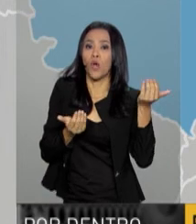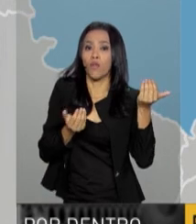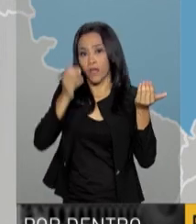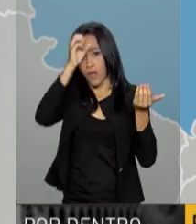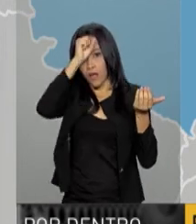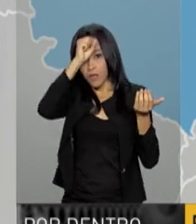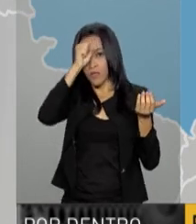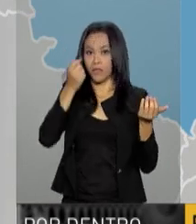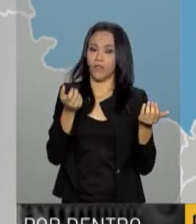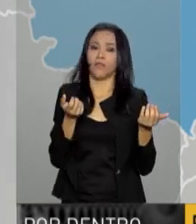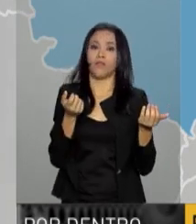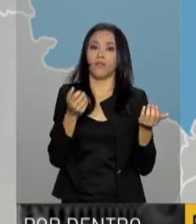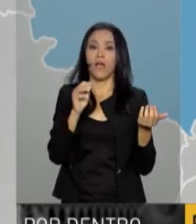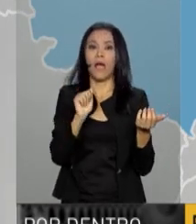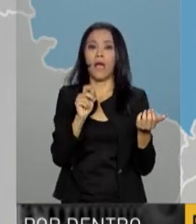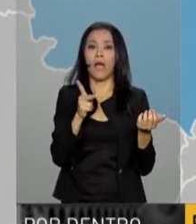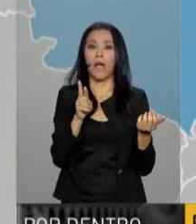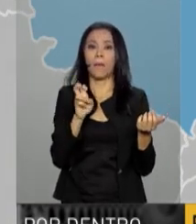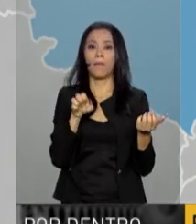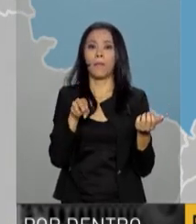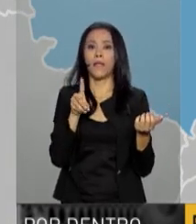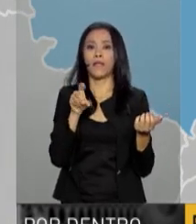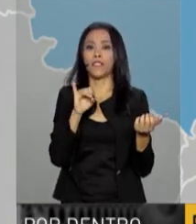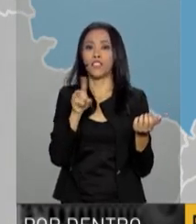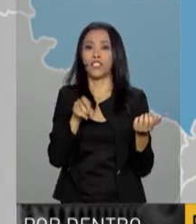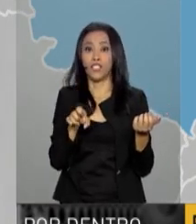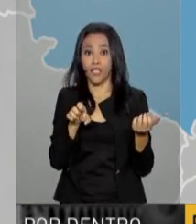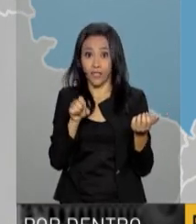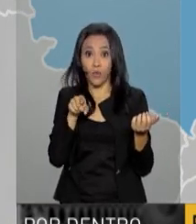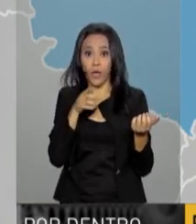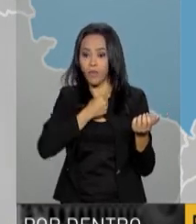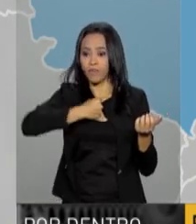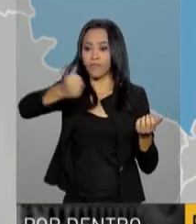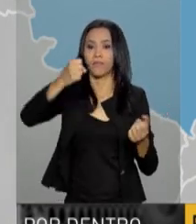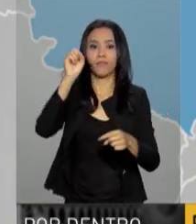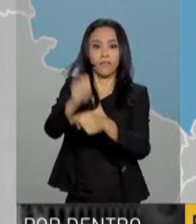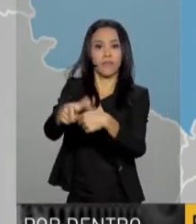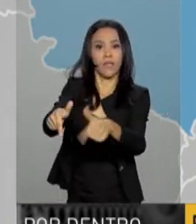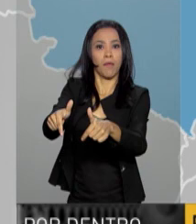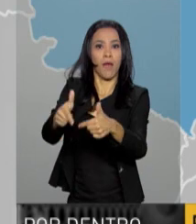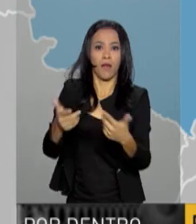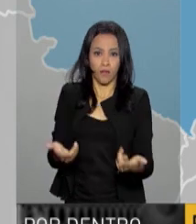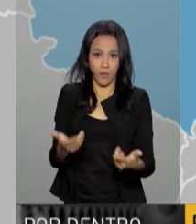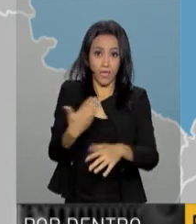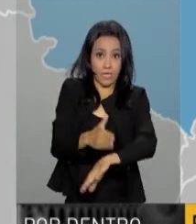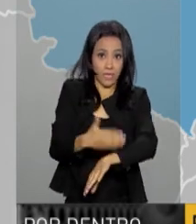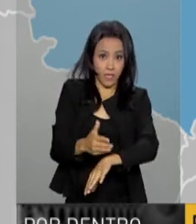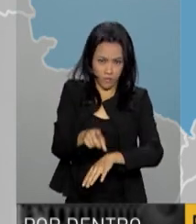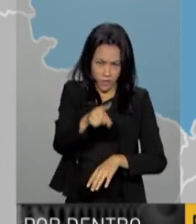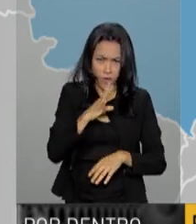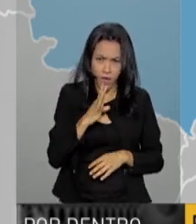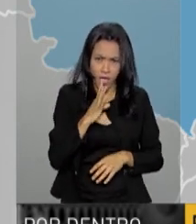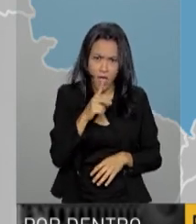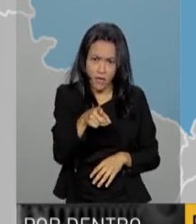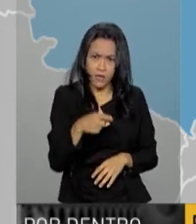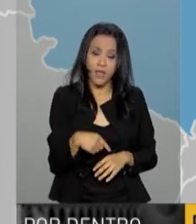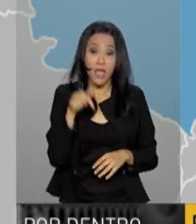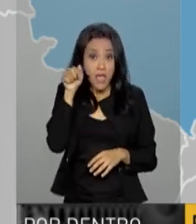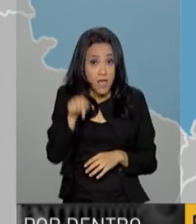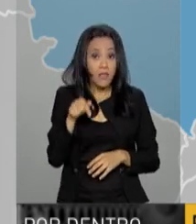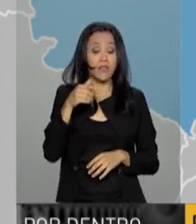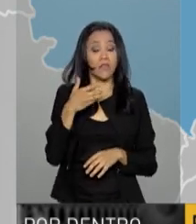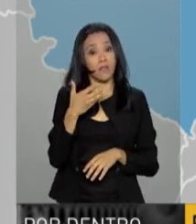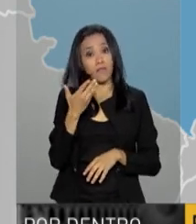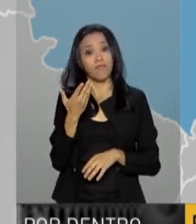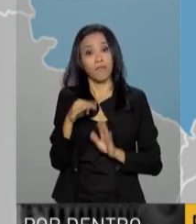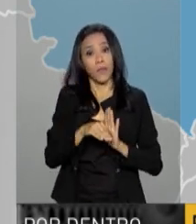pró-cerrado inserindo os jovens no mercado de trabalho também os qualificando o senhor conhece o programa programas como esse que já está em